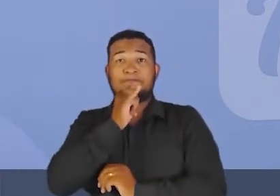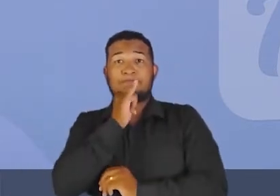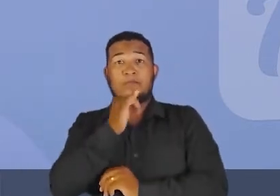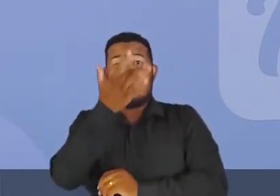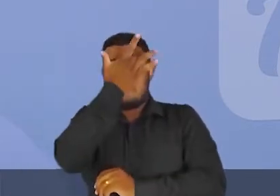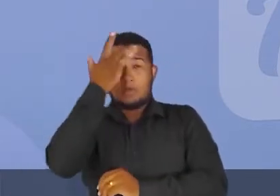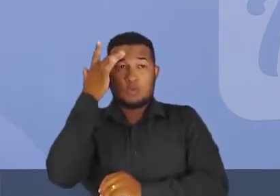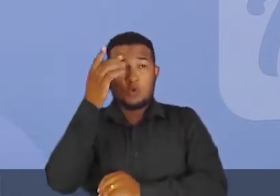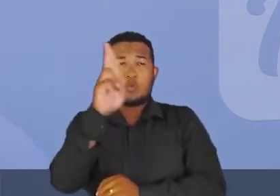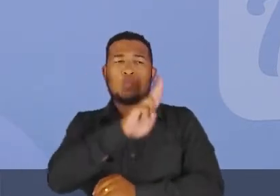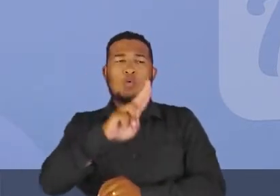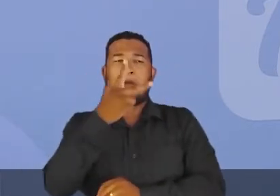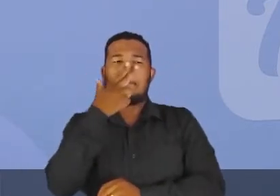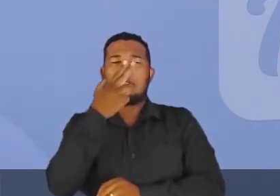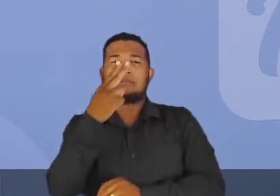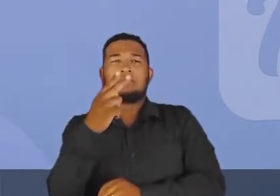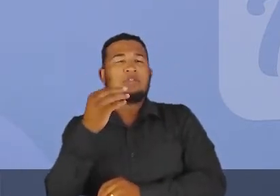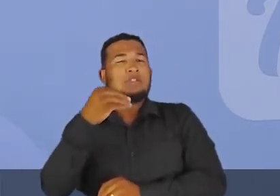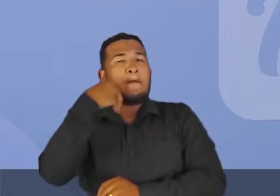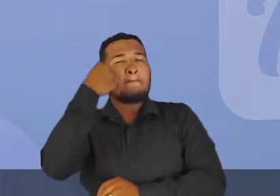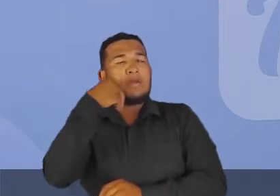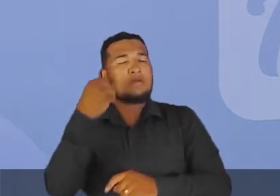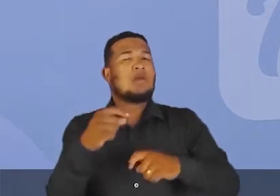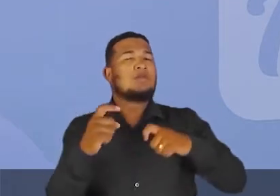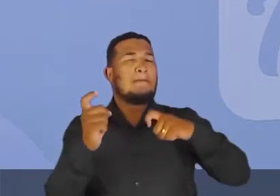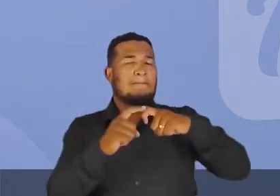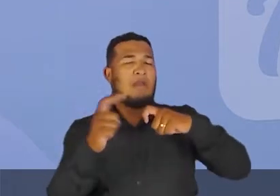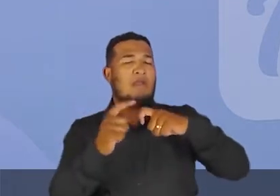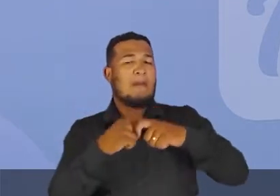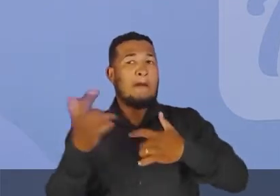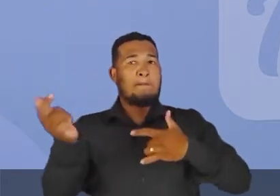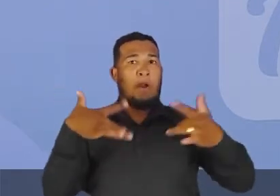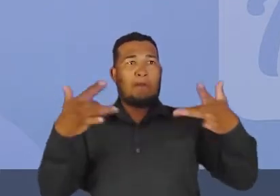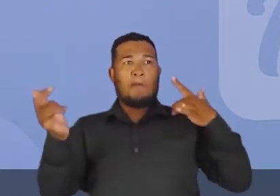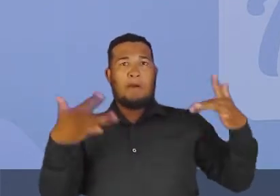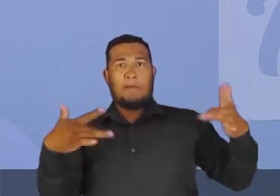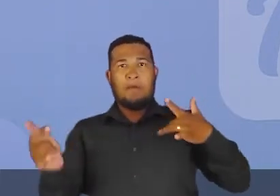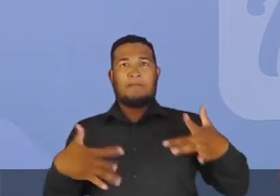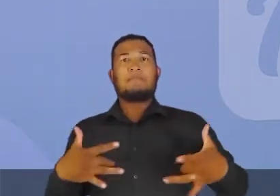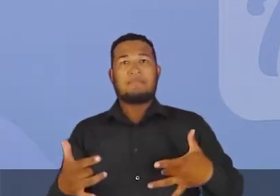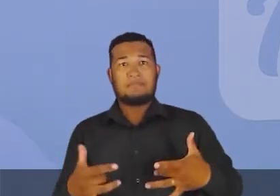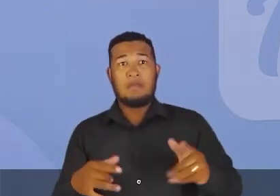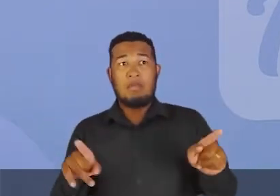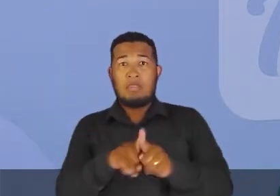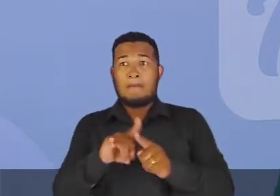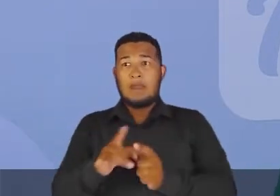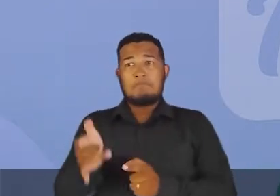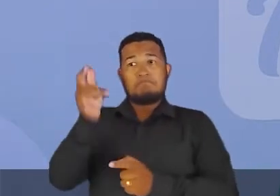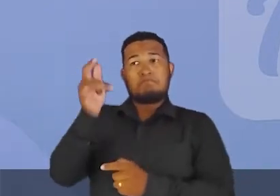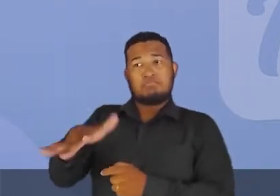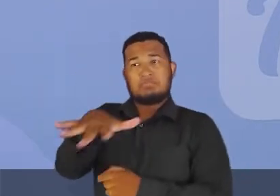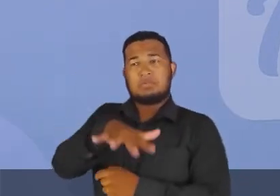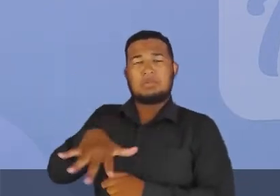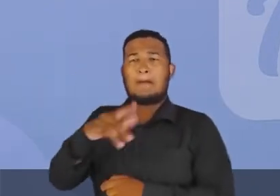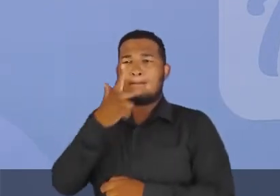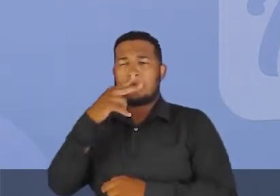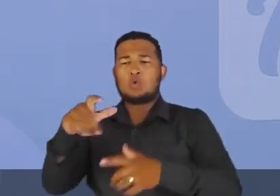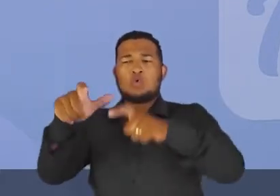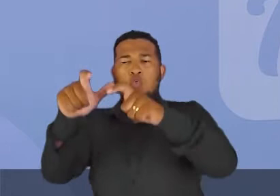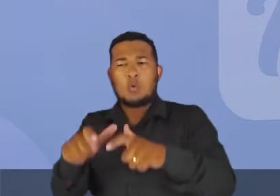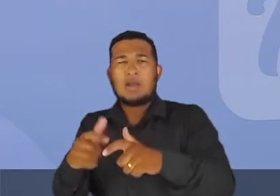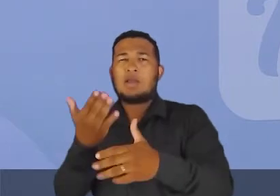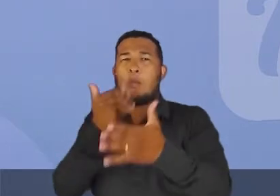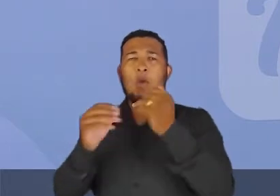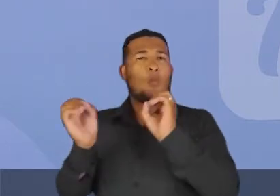pessoas sendo usadas como cobaias em experimentos médicos, pessoas sendo deixadas em campos de concentração à míngua,